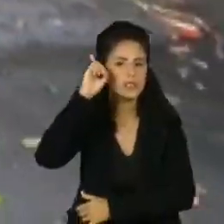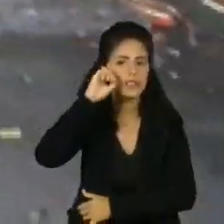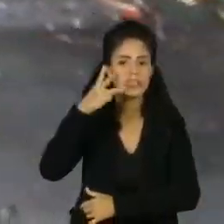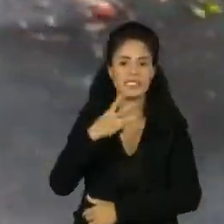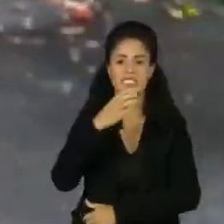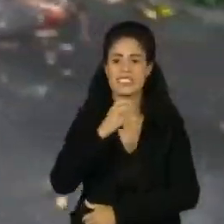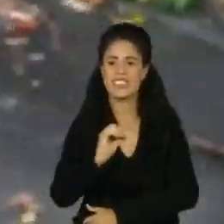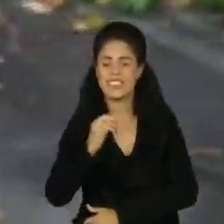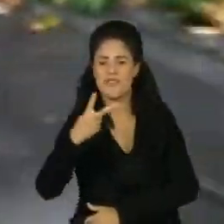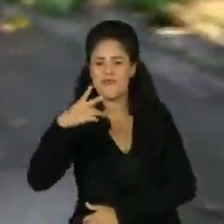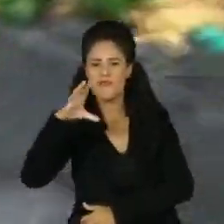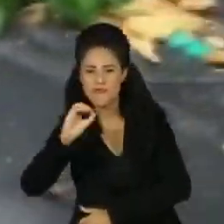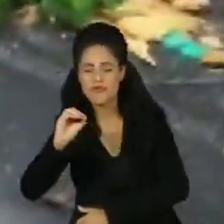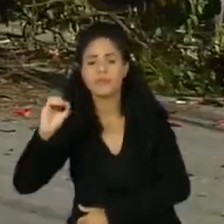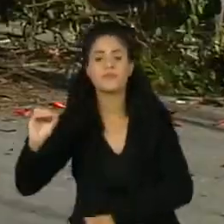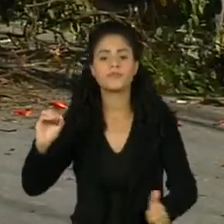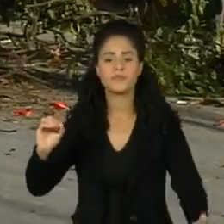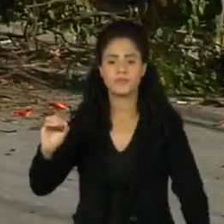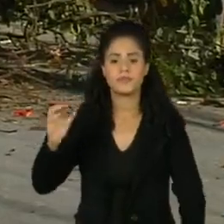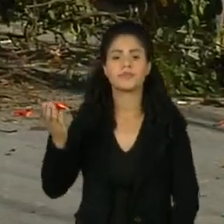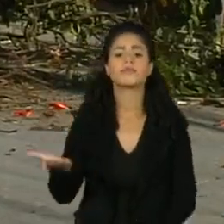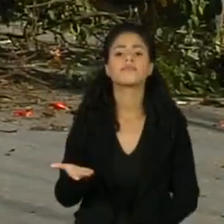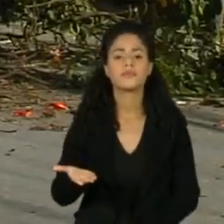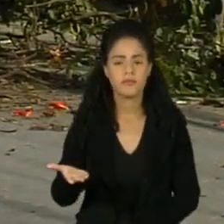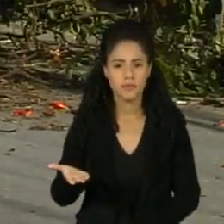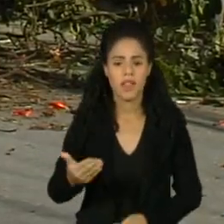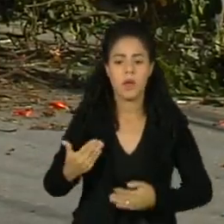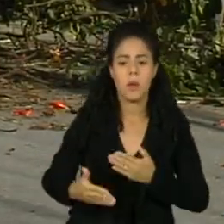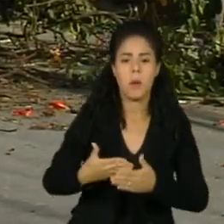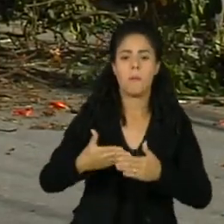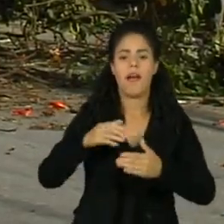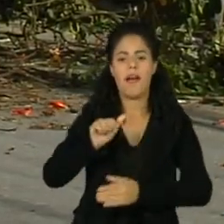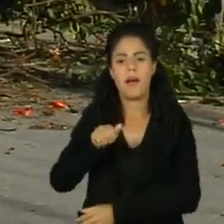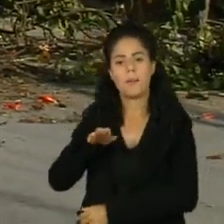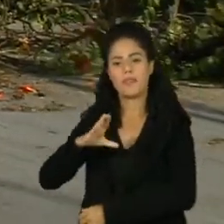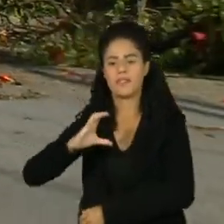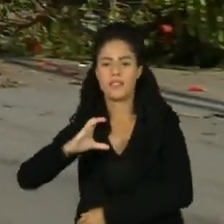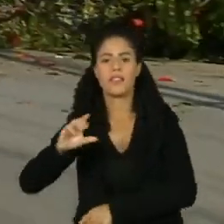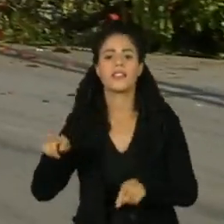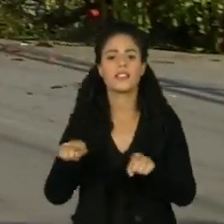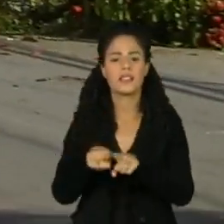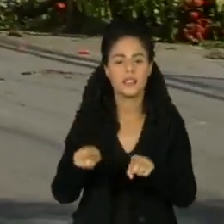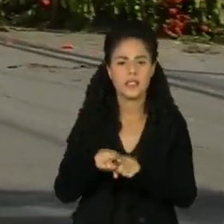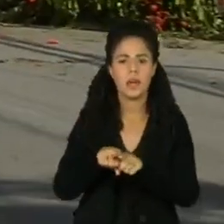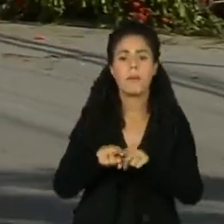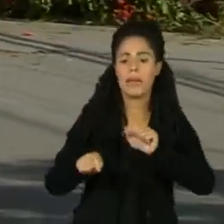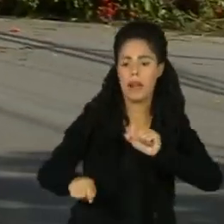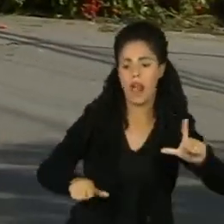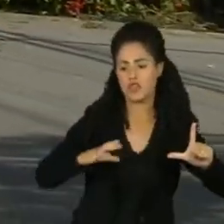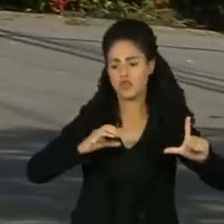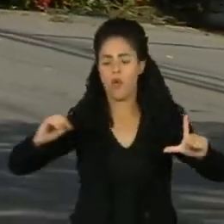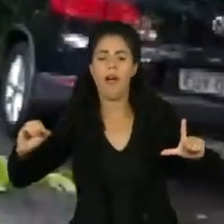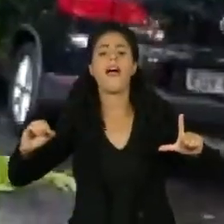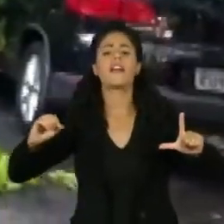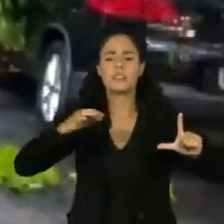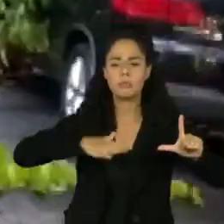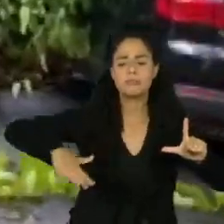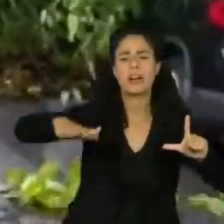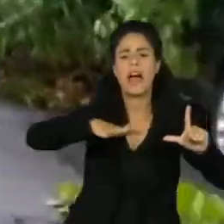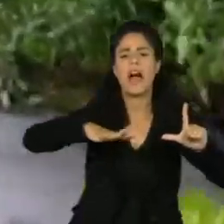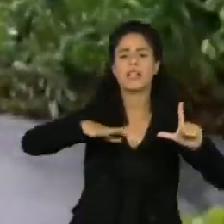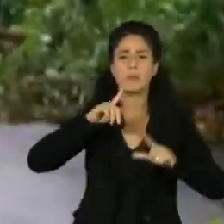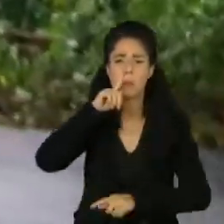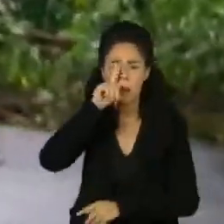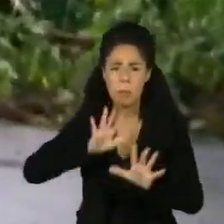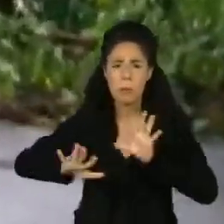320 árvores sobre a rede elétrica, principalmente na região do ABC, também na zona leste, oeste e sul da capital paulista. Em muitos locais,